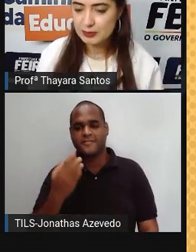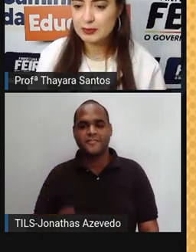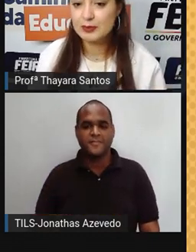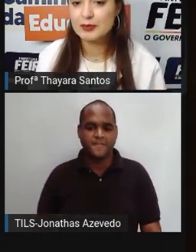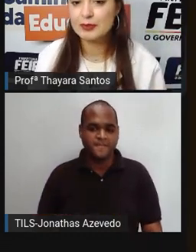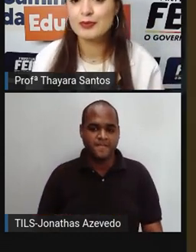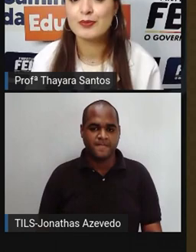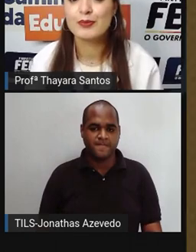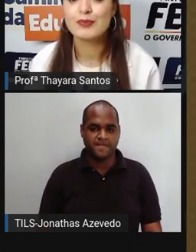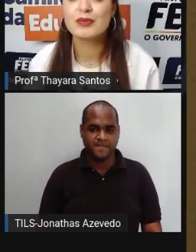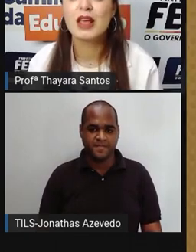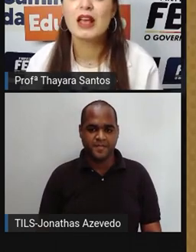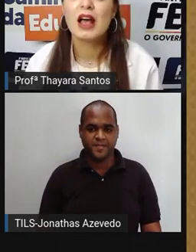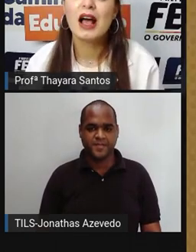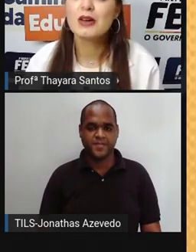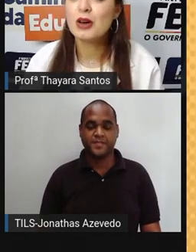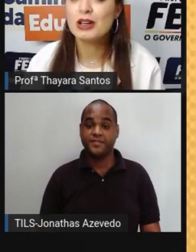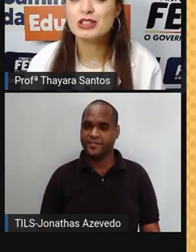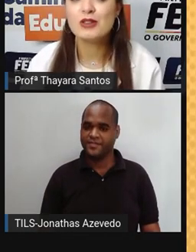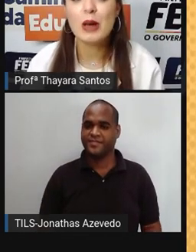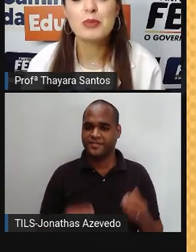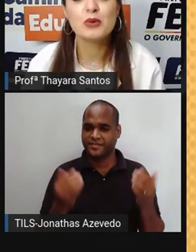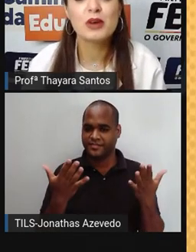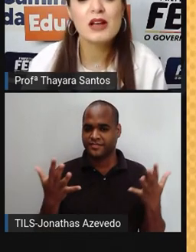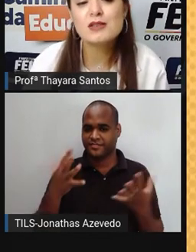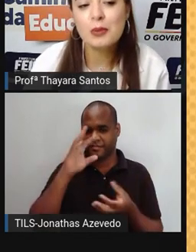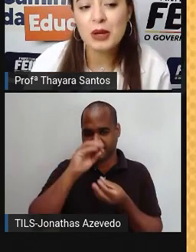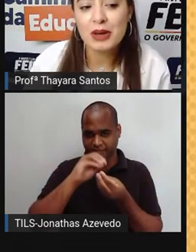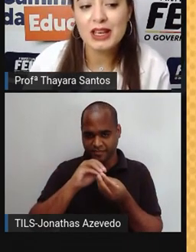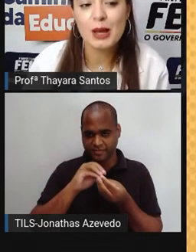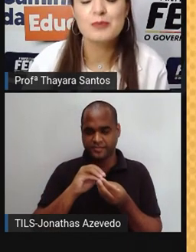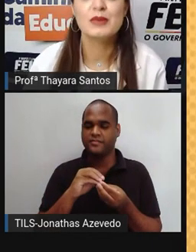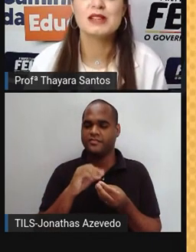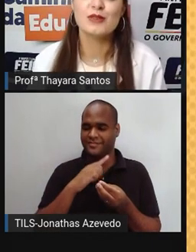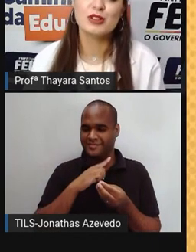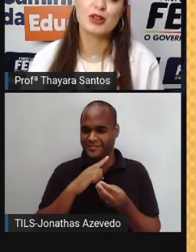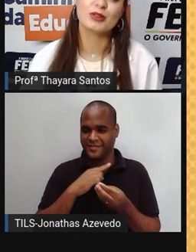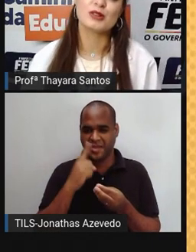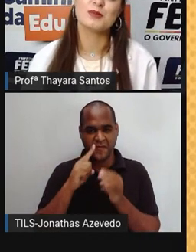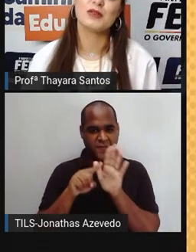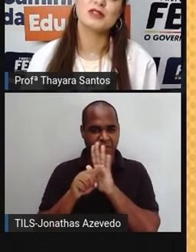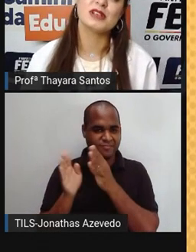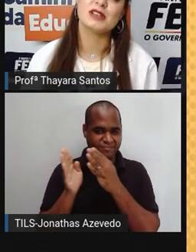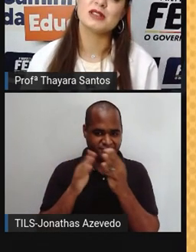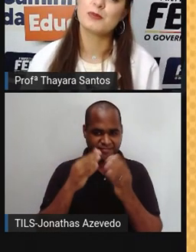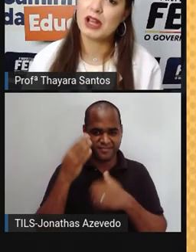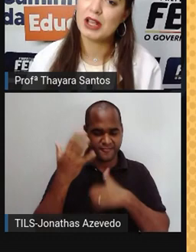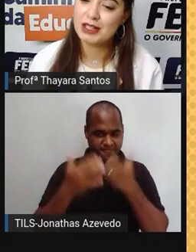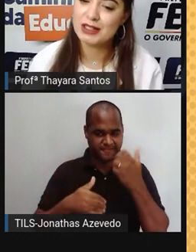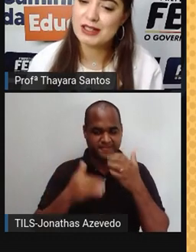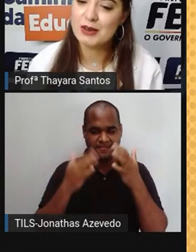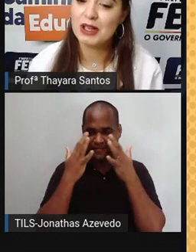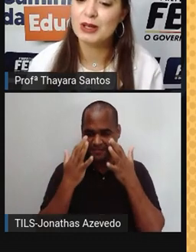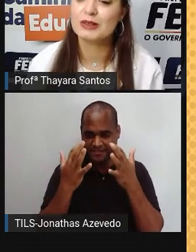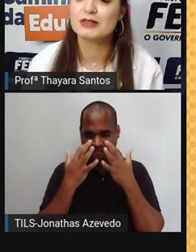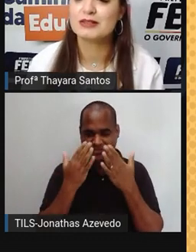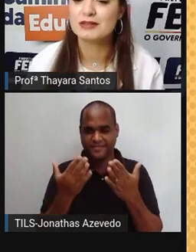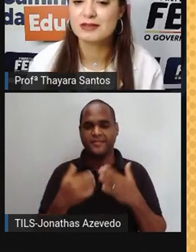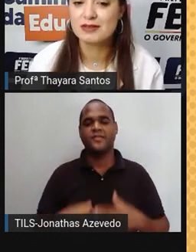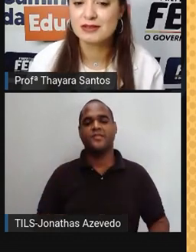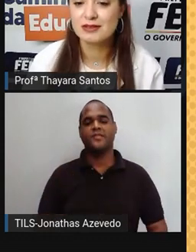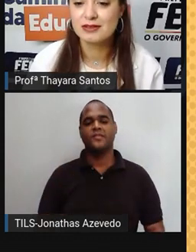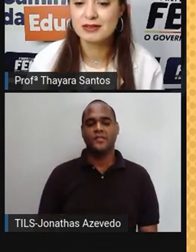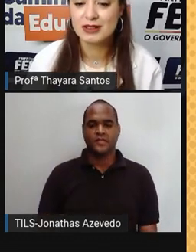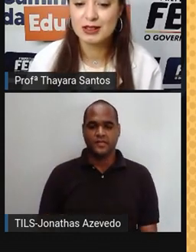mais e agora a gente vai para um resuminho aqui nesse vídeo que eu trouxe para vocês Presta atenção